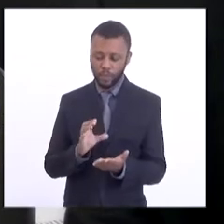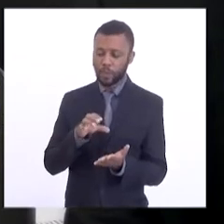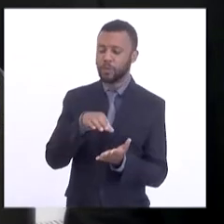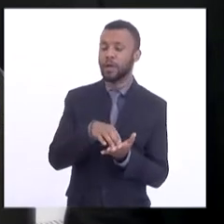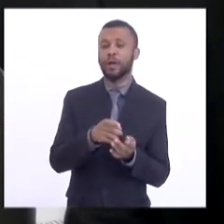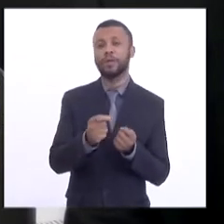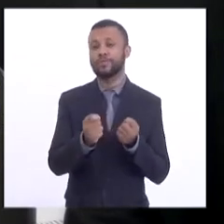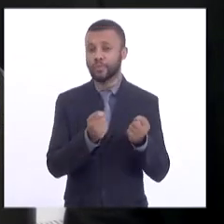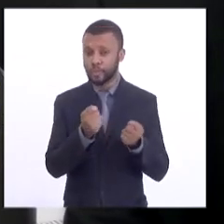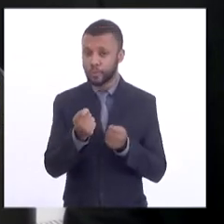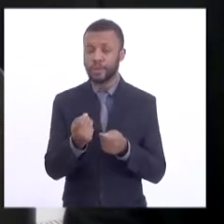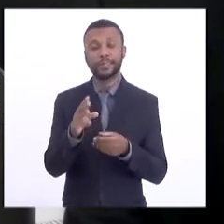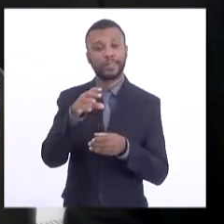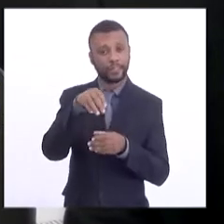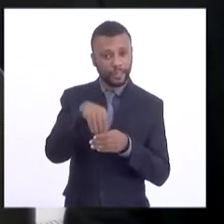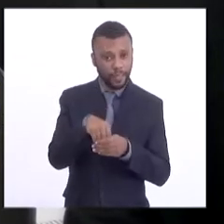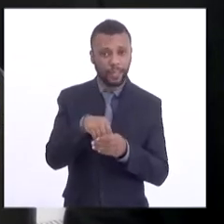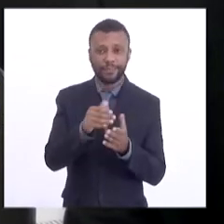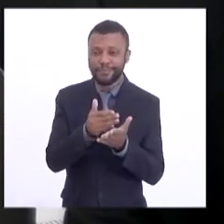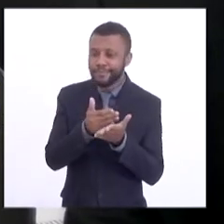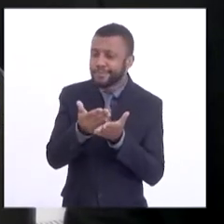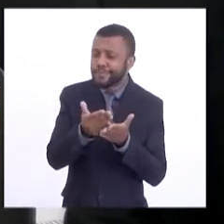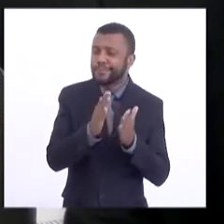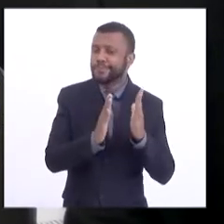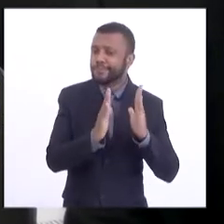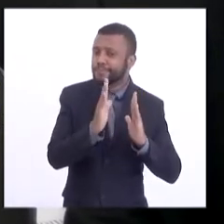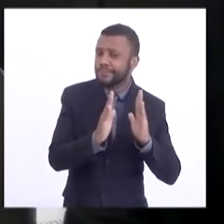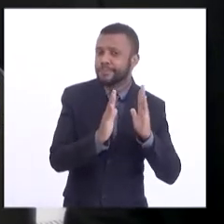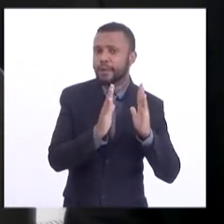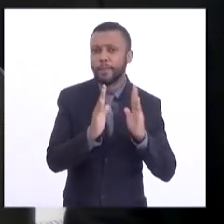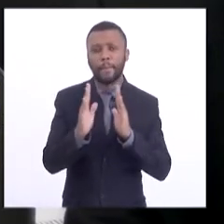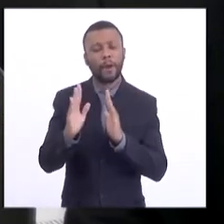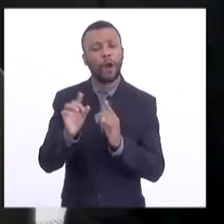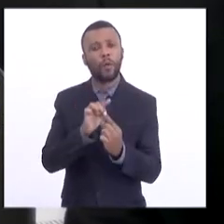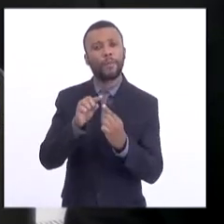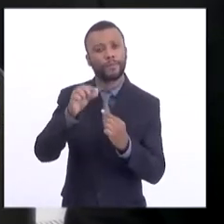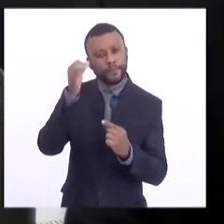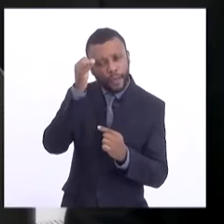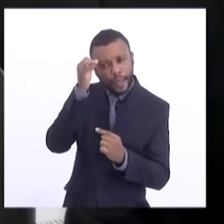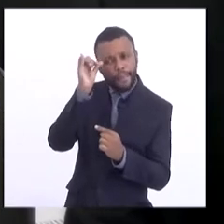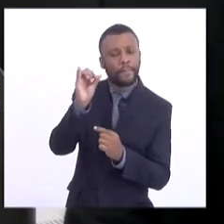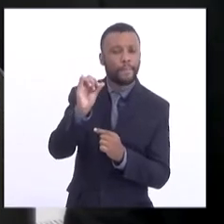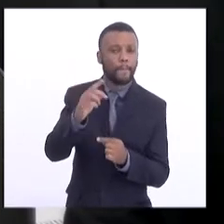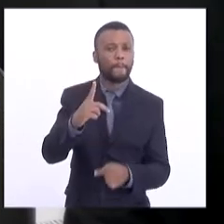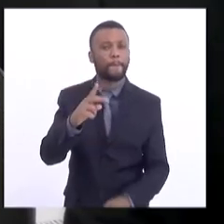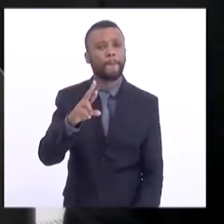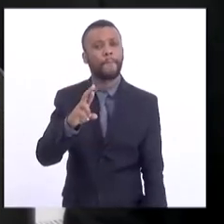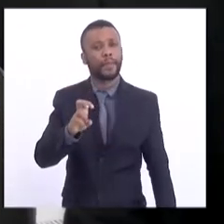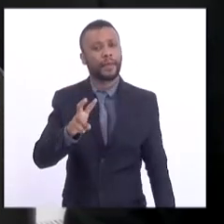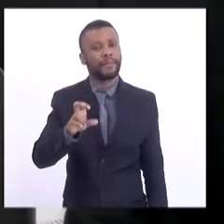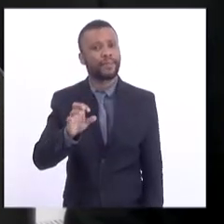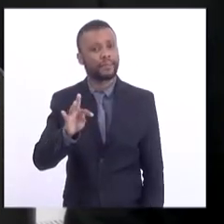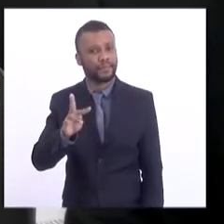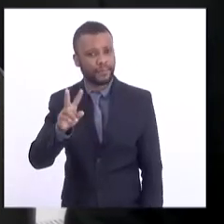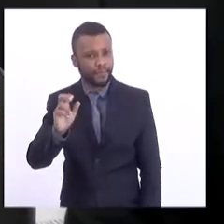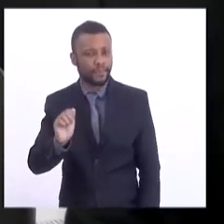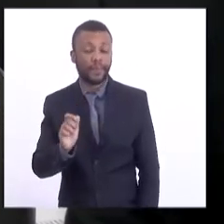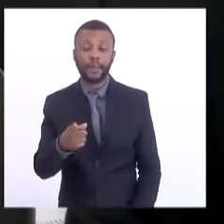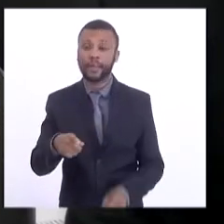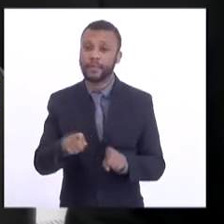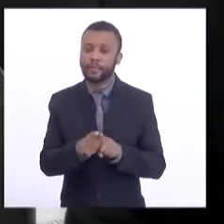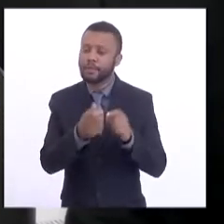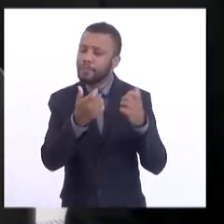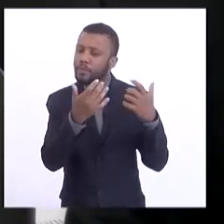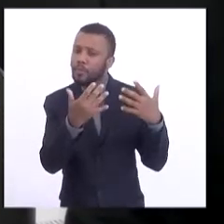de controle interno naquela fase inicial preventiva e é muito disse que vai ser